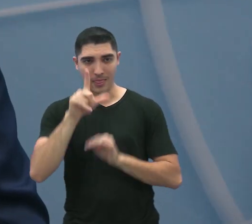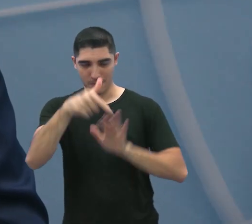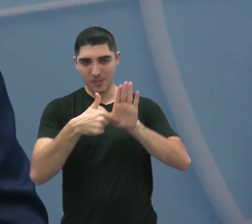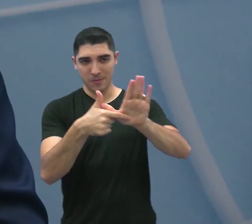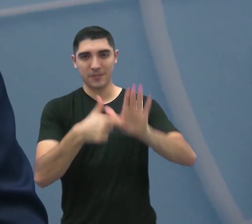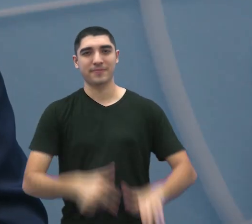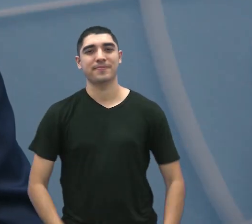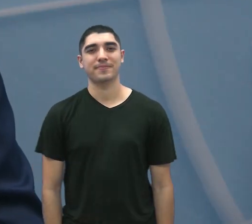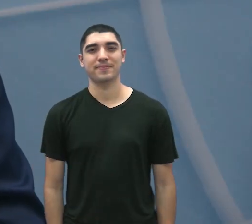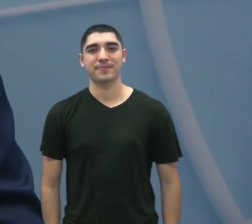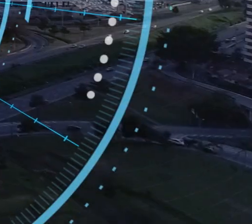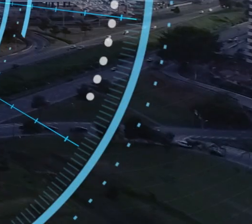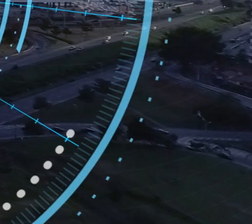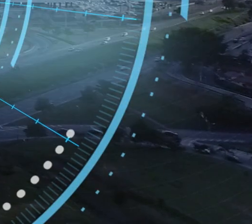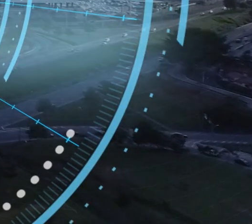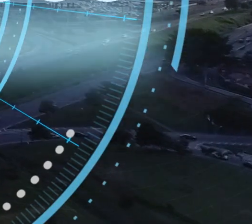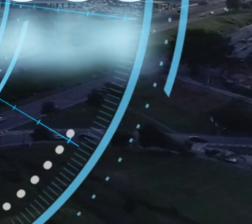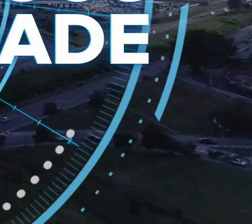voltamos já.